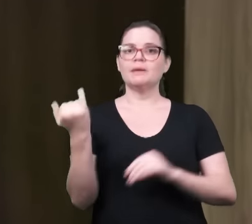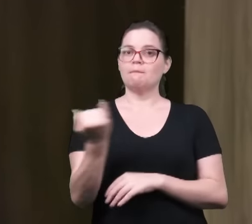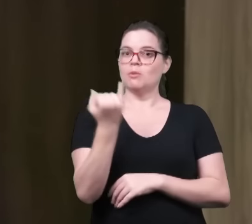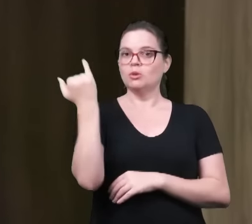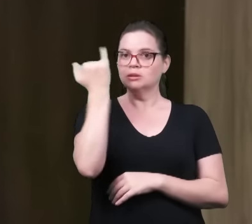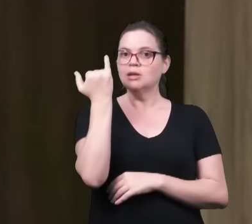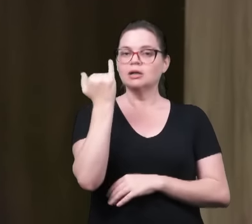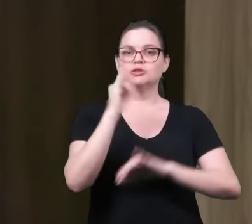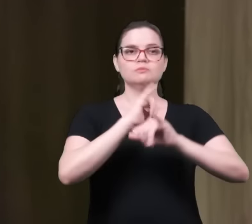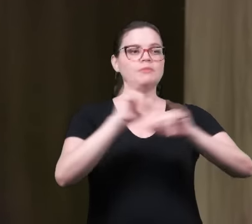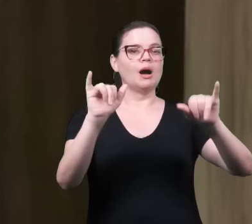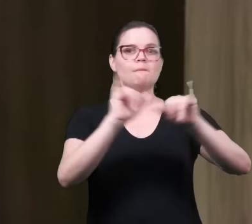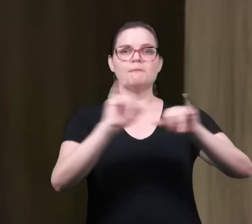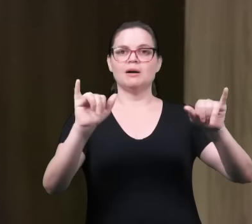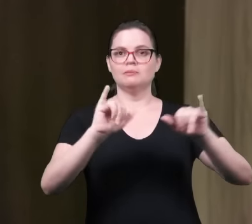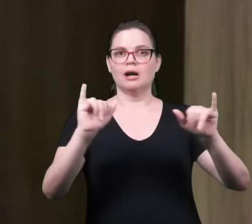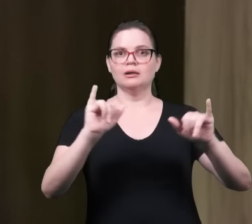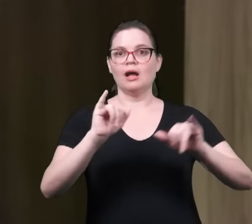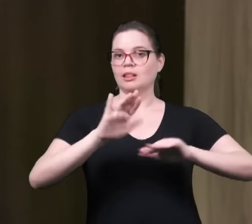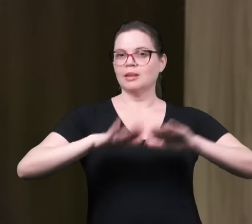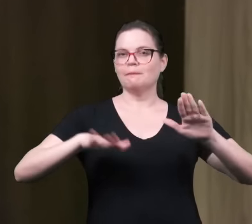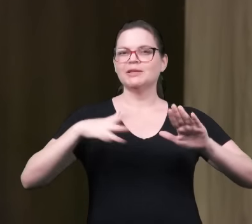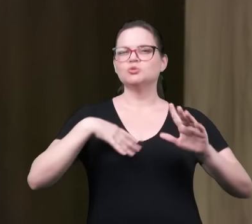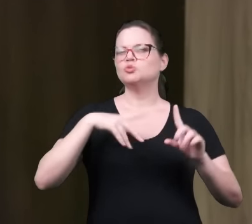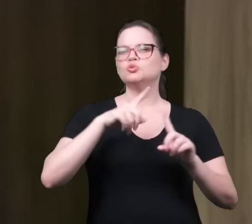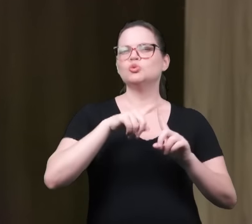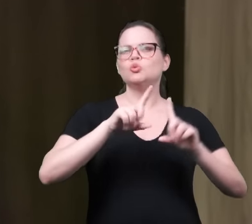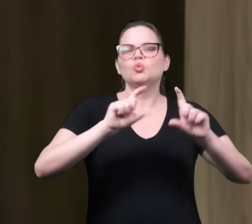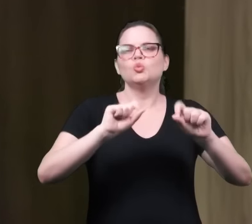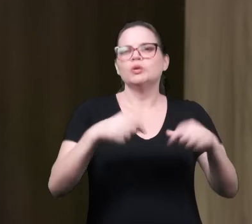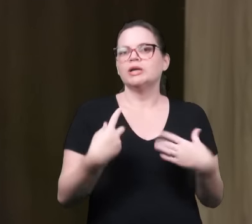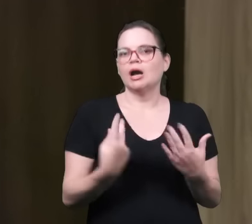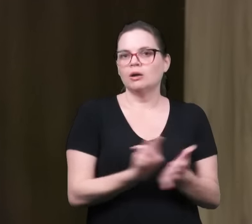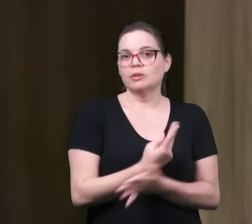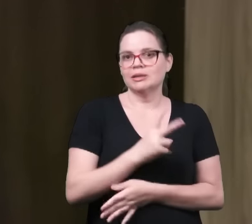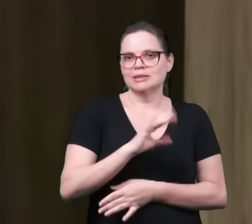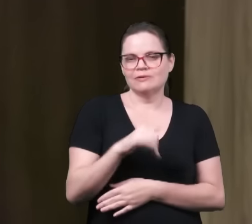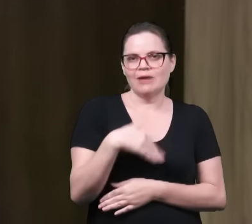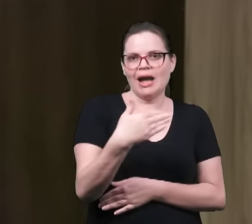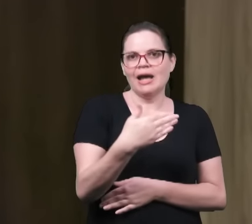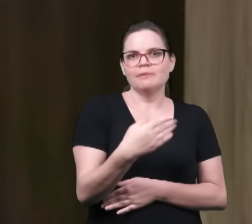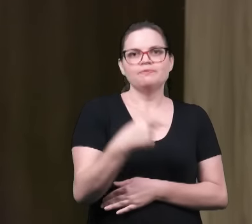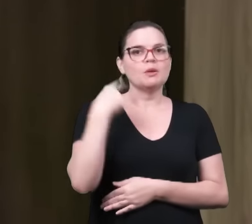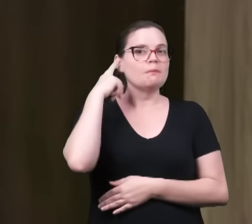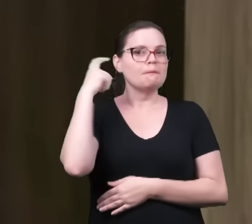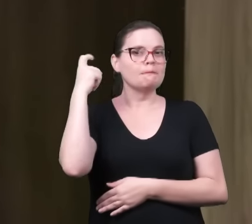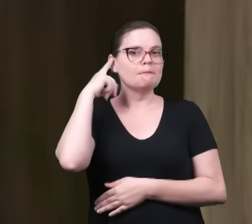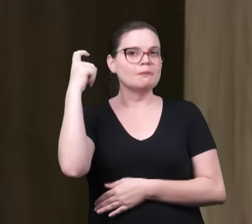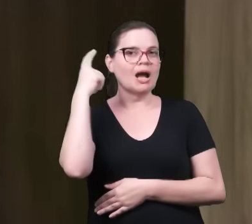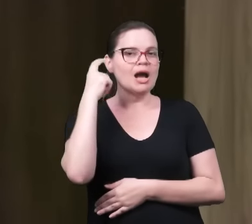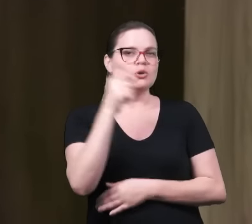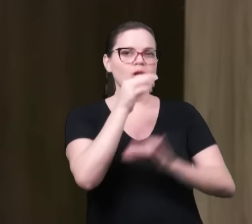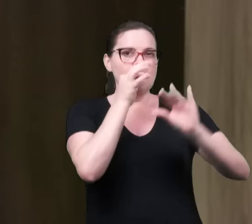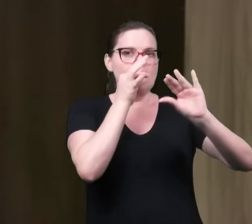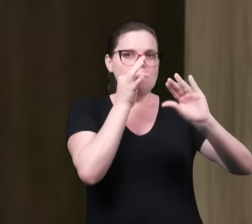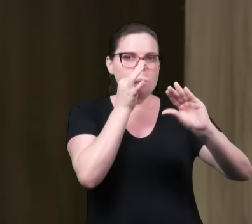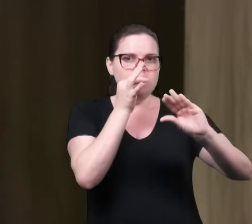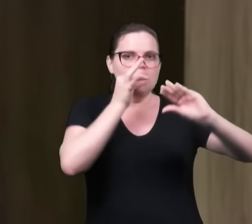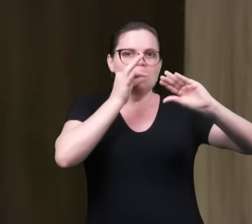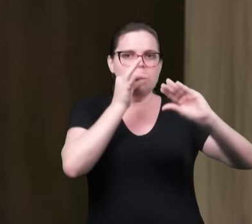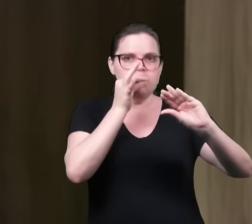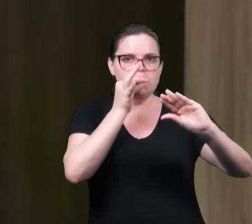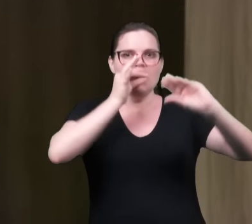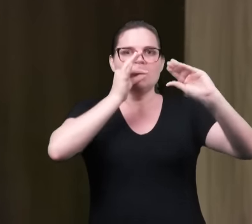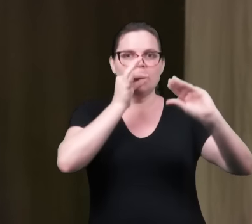depender do tipo de ocorrência, o toque, ou seja, a melodia daquele toque